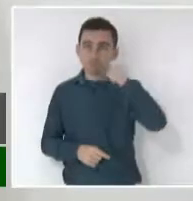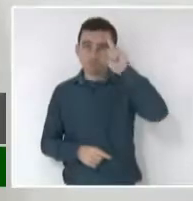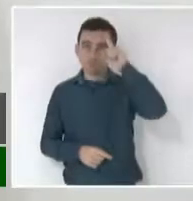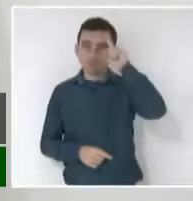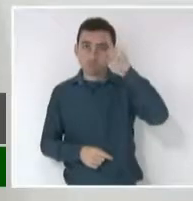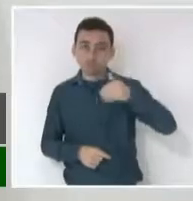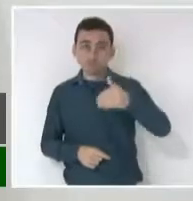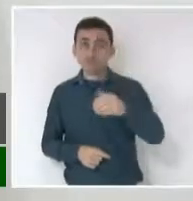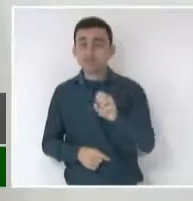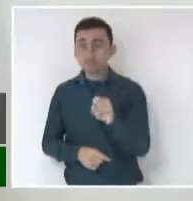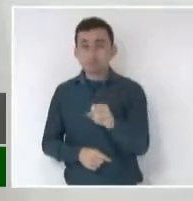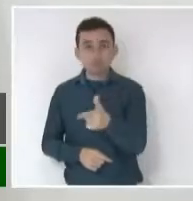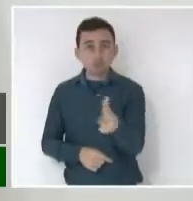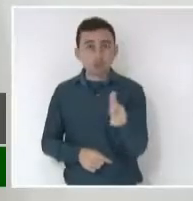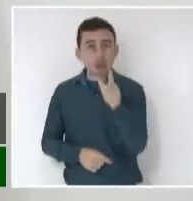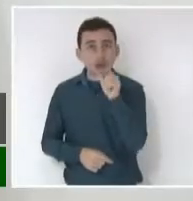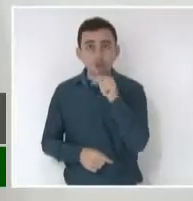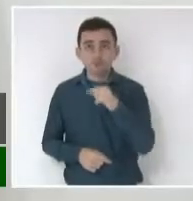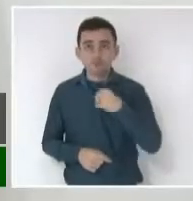sem água nós não vivemos,